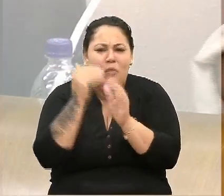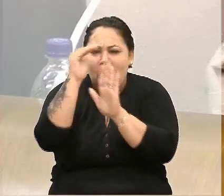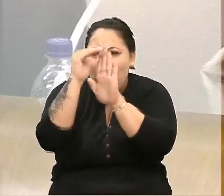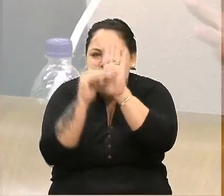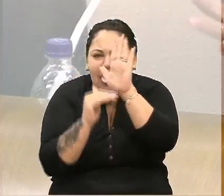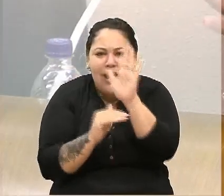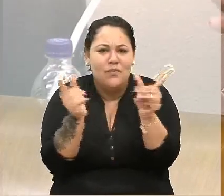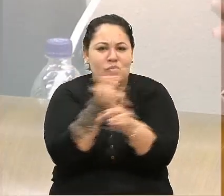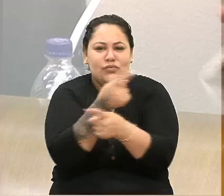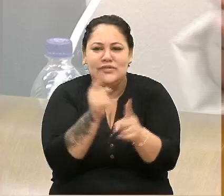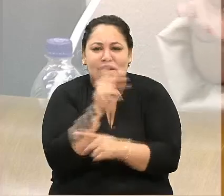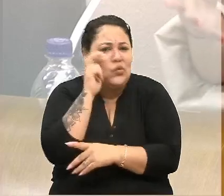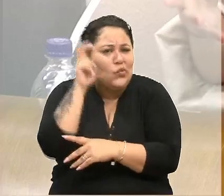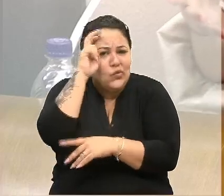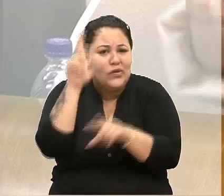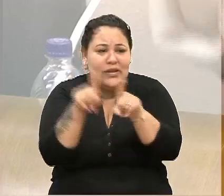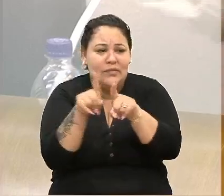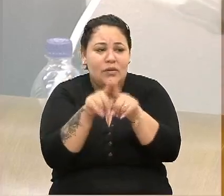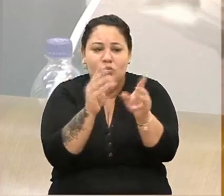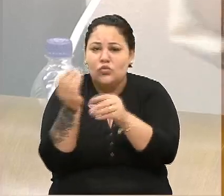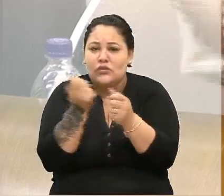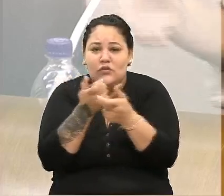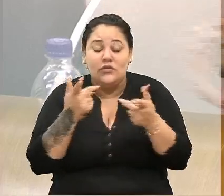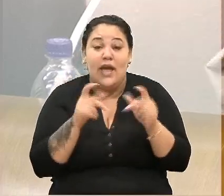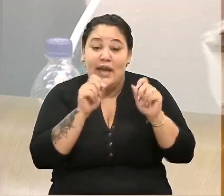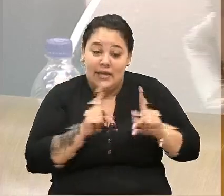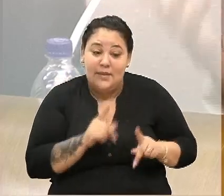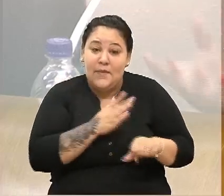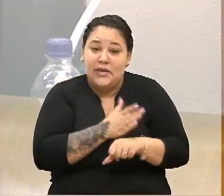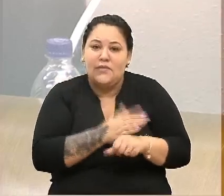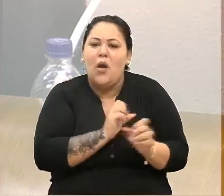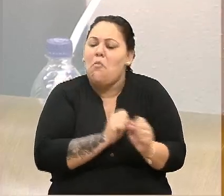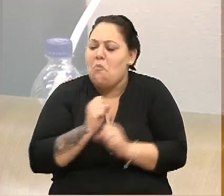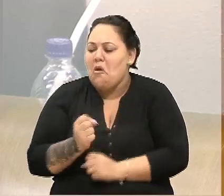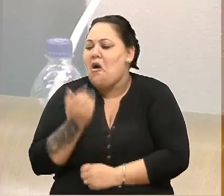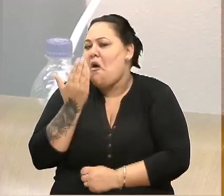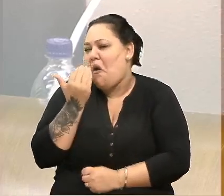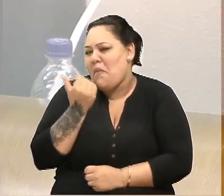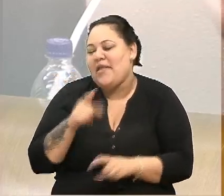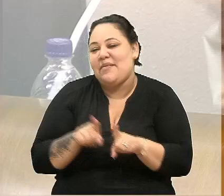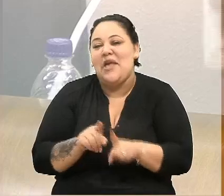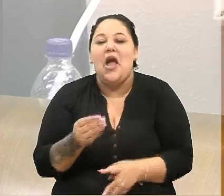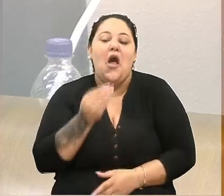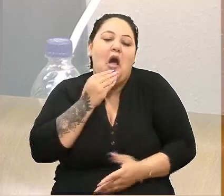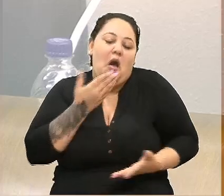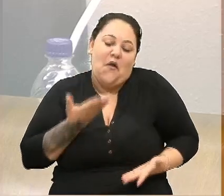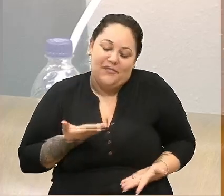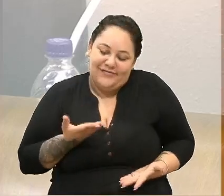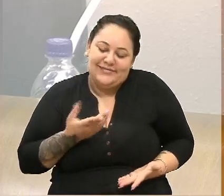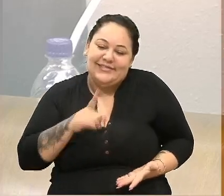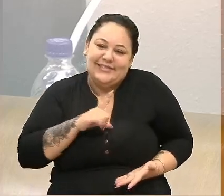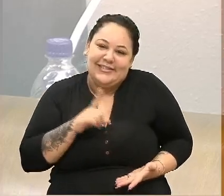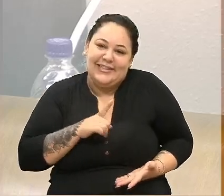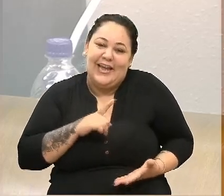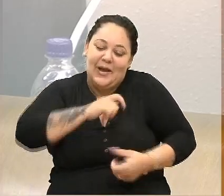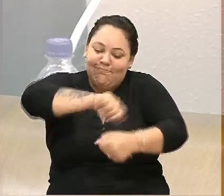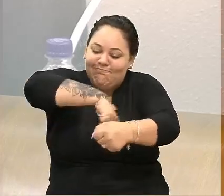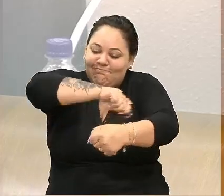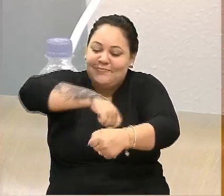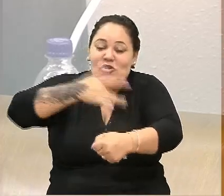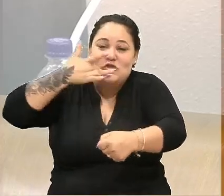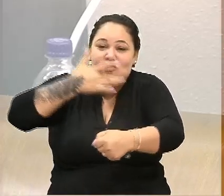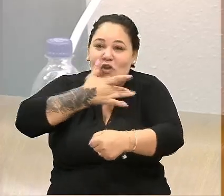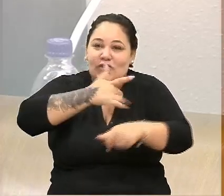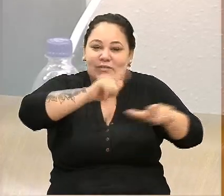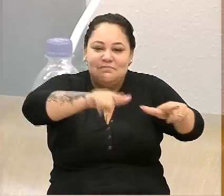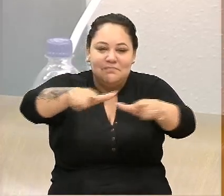musicais, atrações culturais. E aí quem for lá também pode comer, obviamente, porque tem a nossa gastronomia à disposição em vários locais